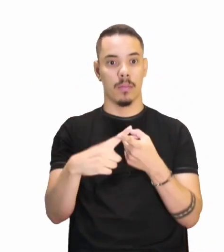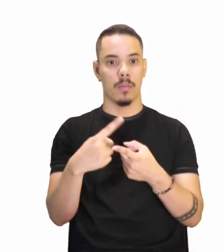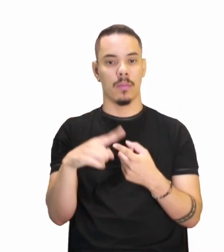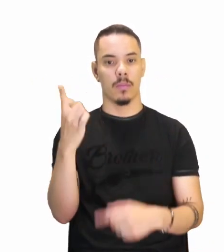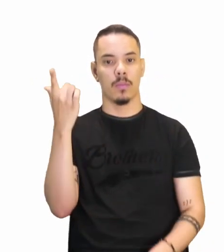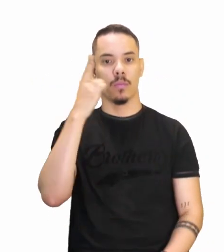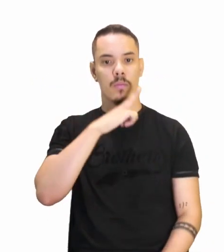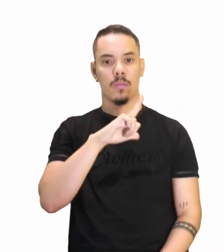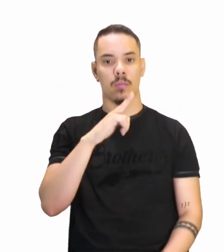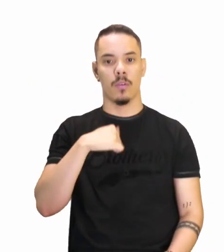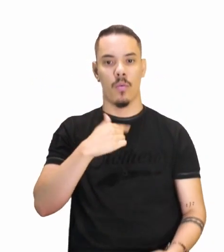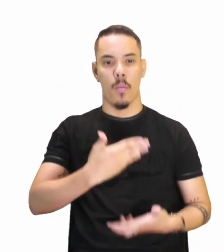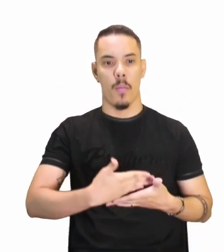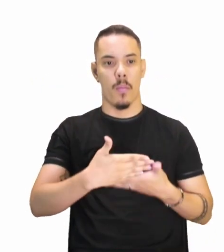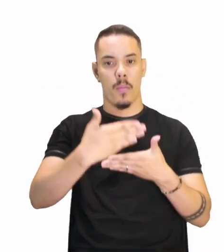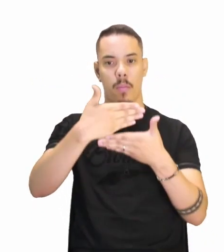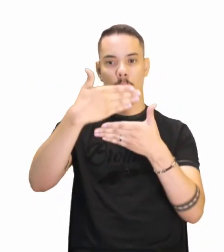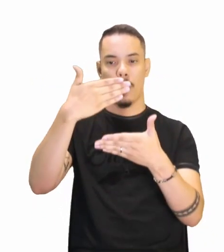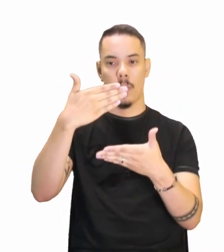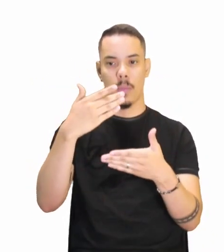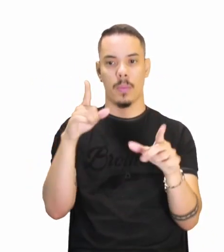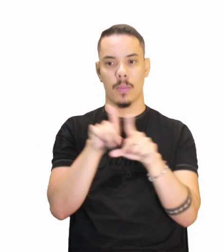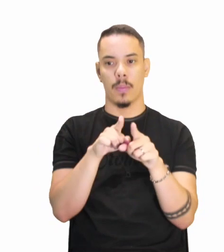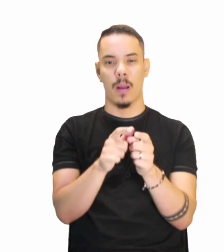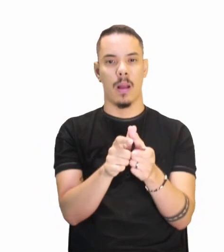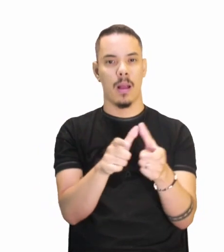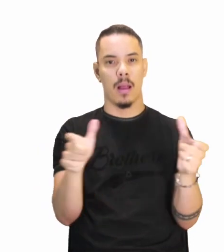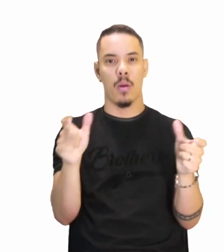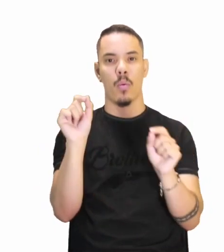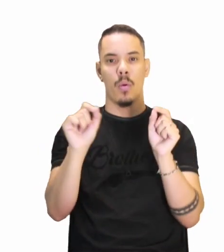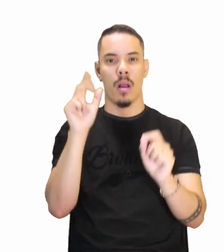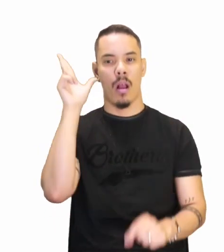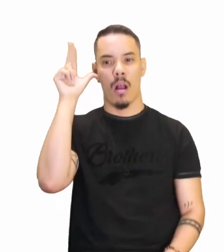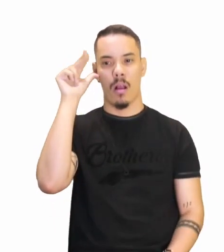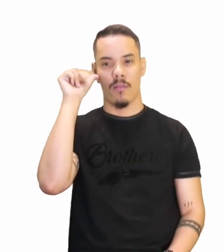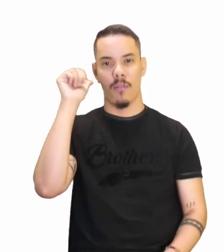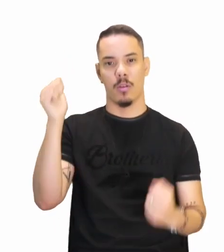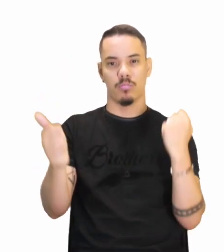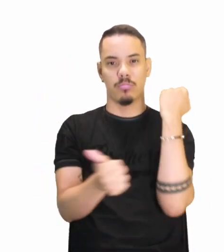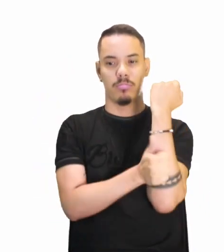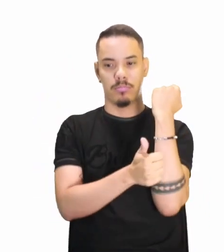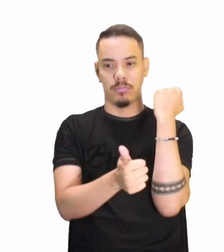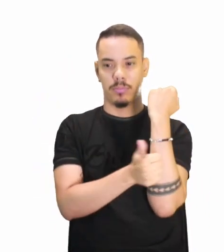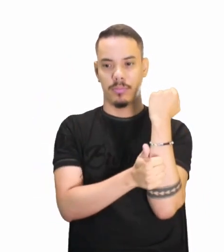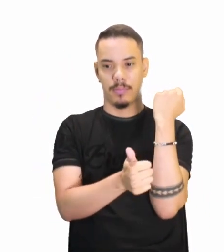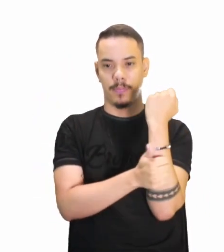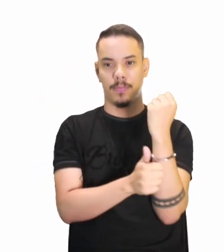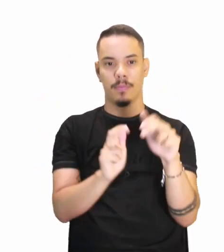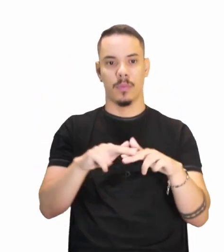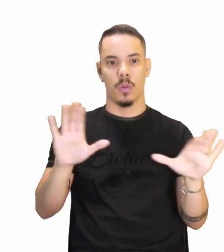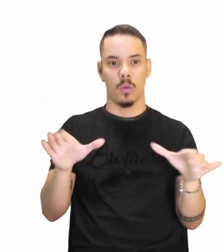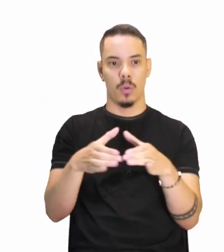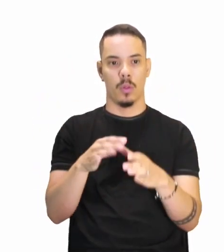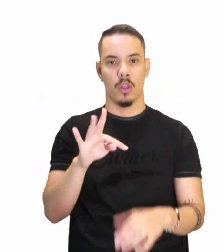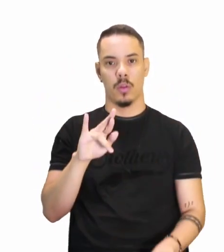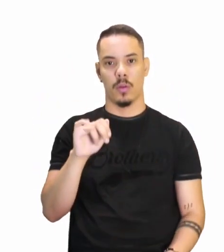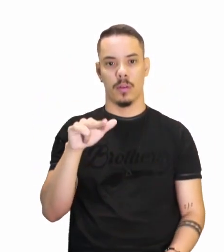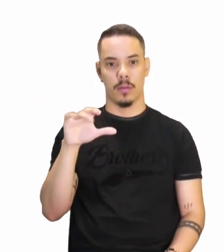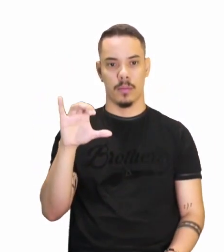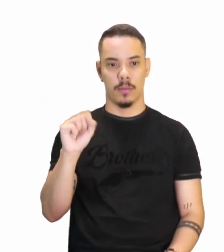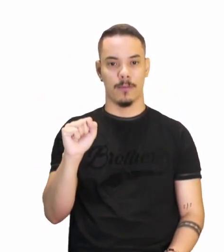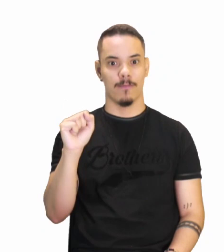porta dos seus muros fortificados o imenso cavalo de madeira os troianos felizes